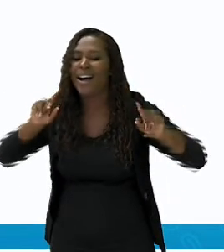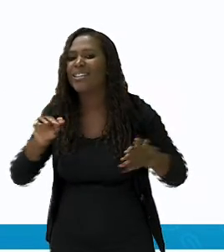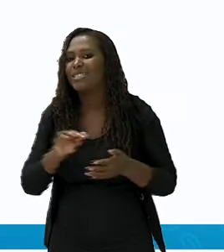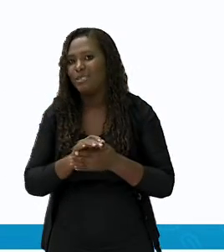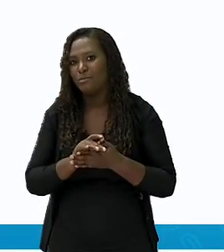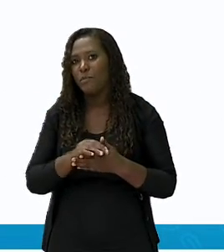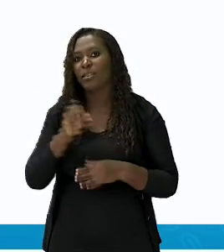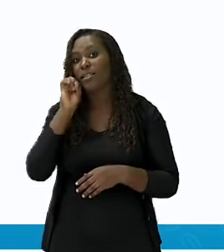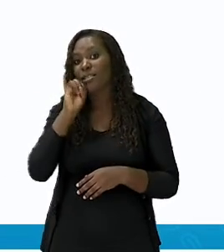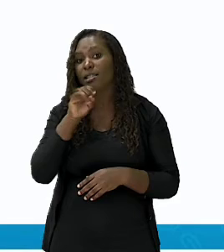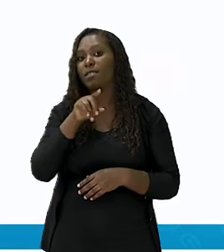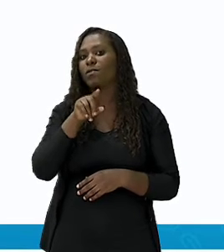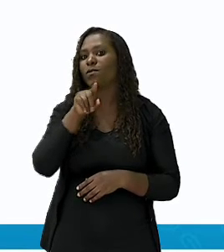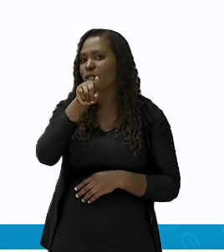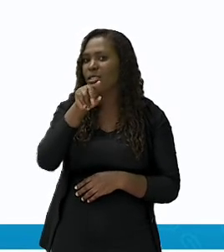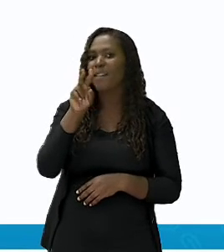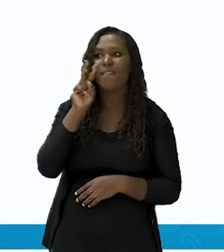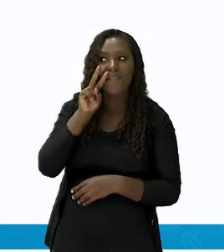é